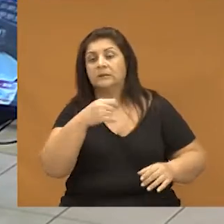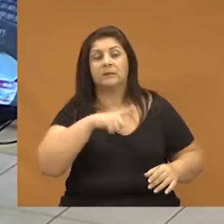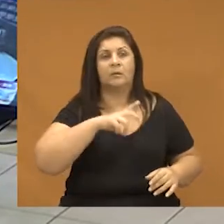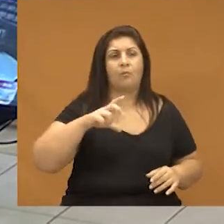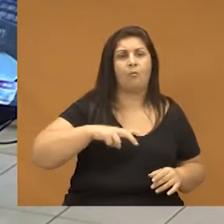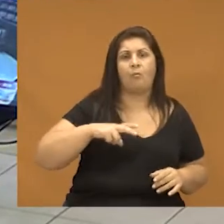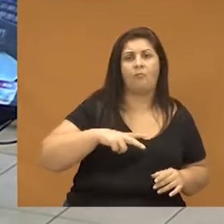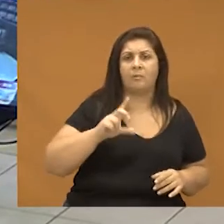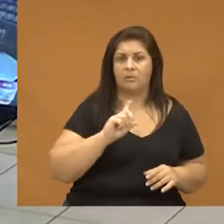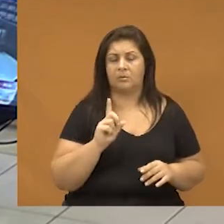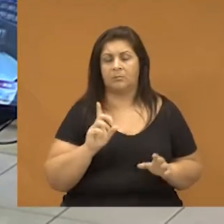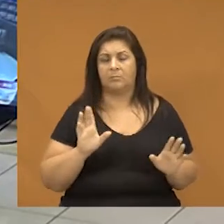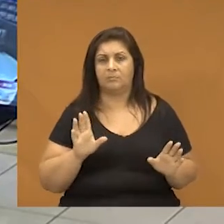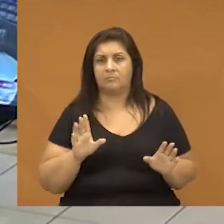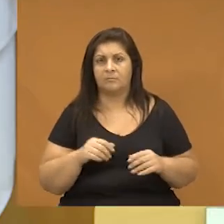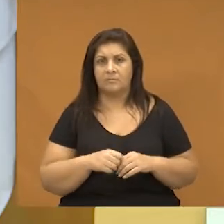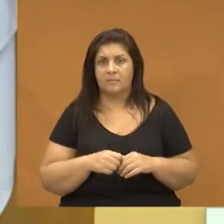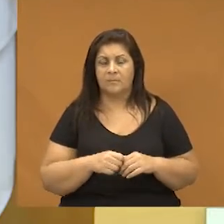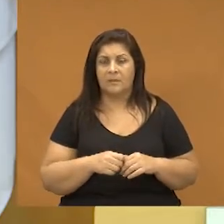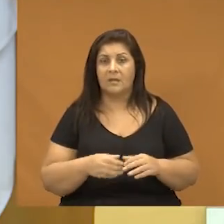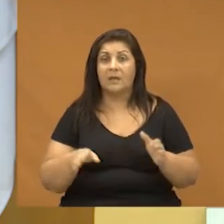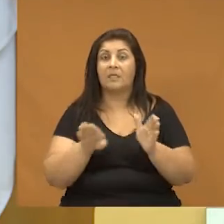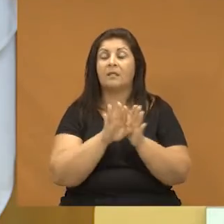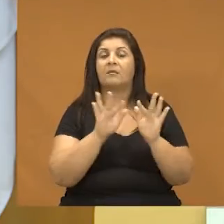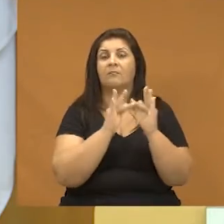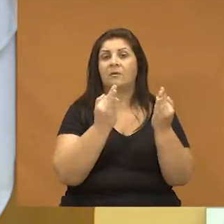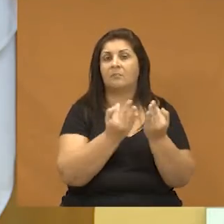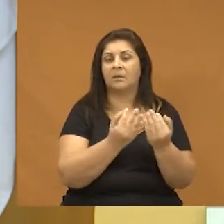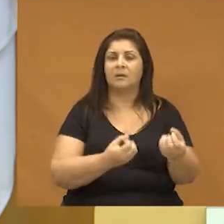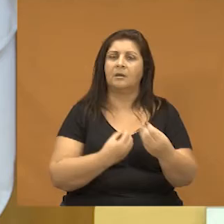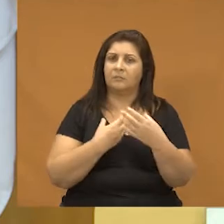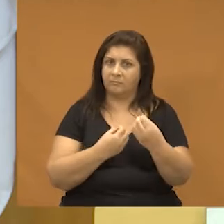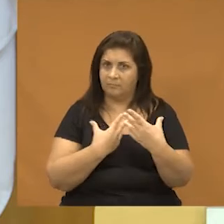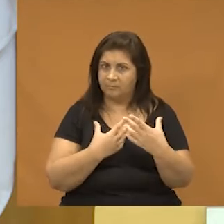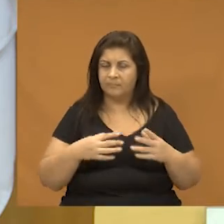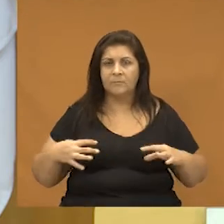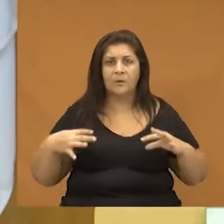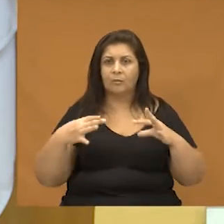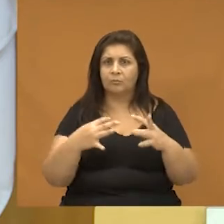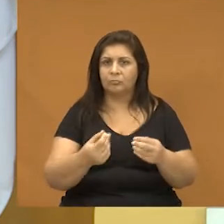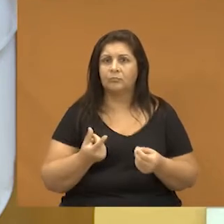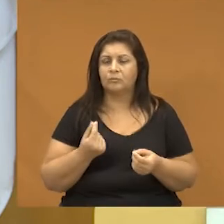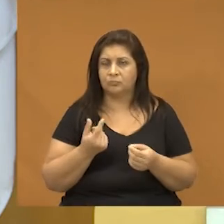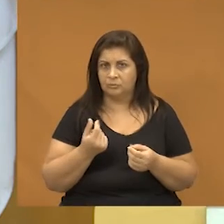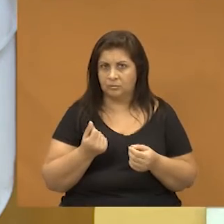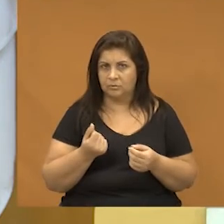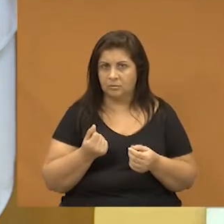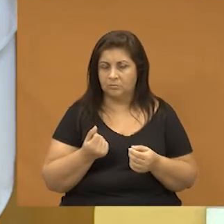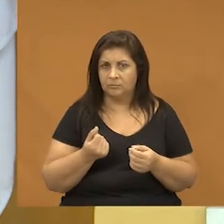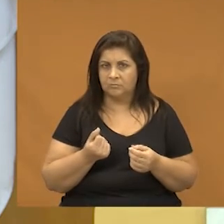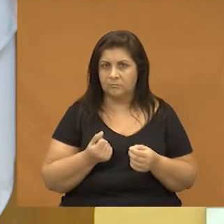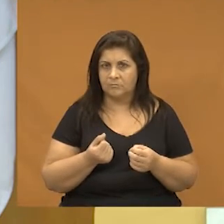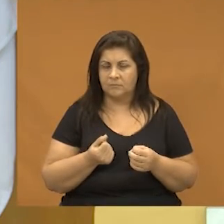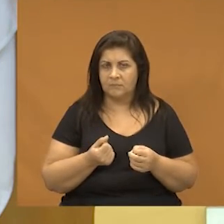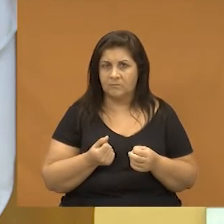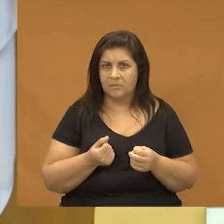ou não. Mas a partir do momento, até que a família informa, toda essa conta, essa